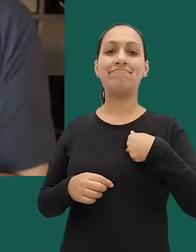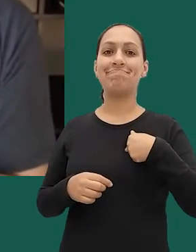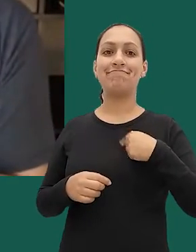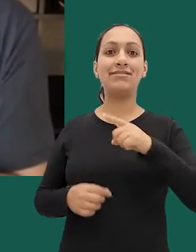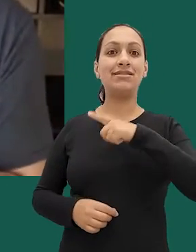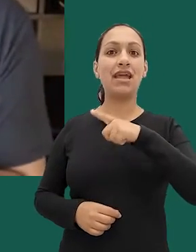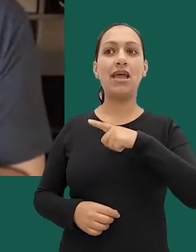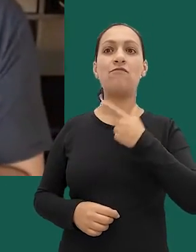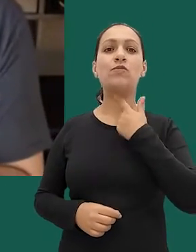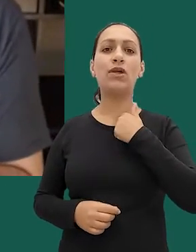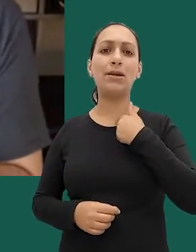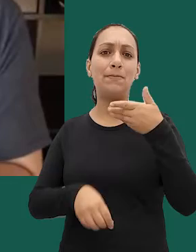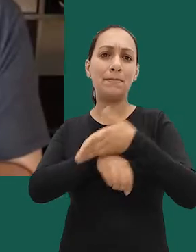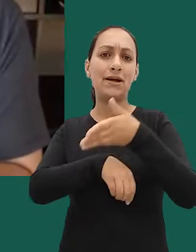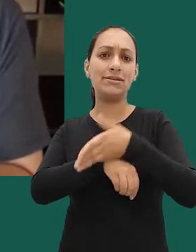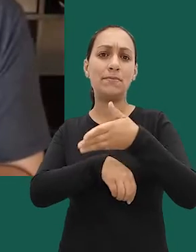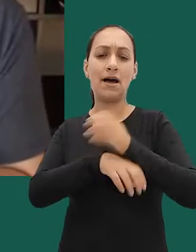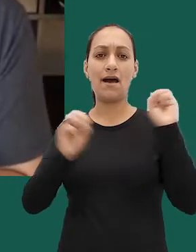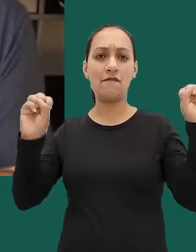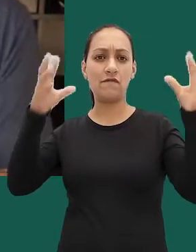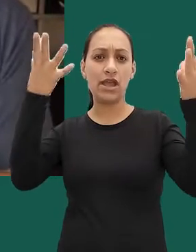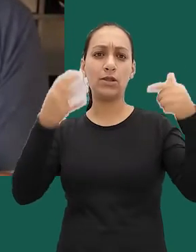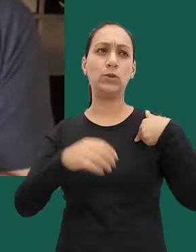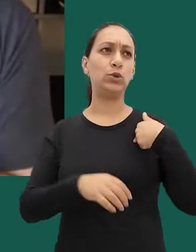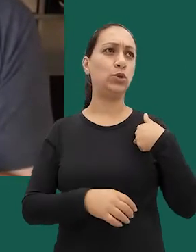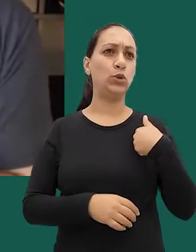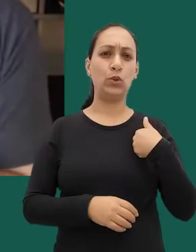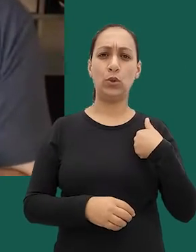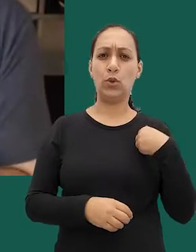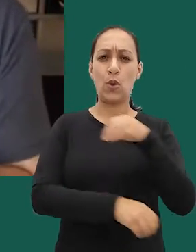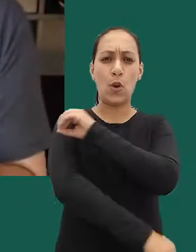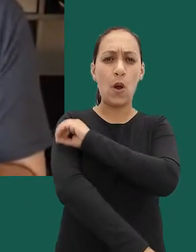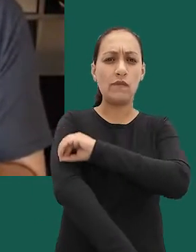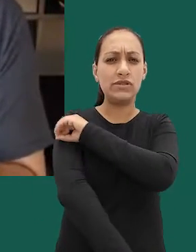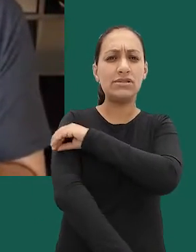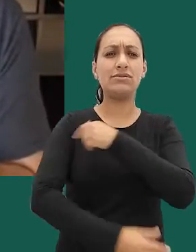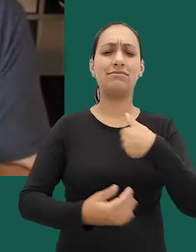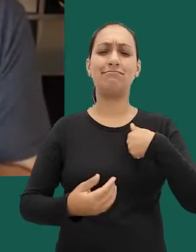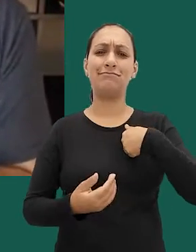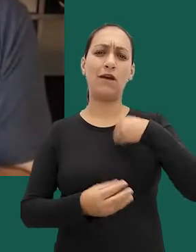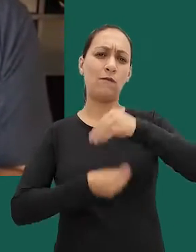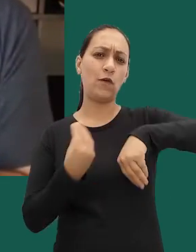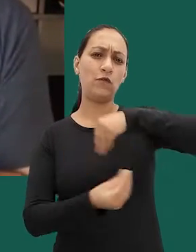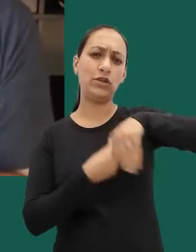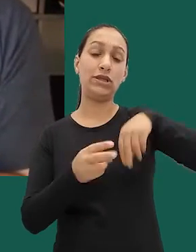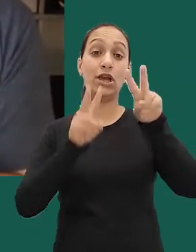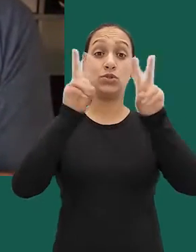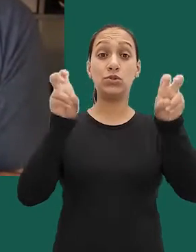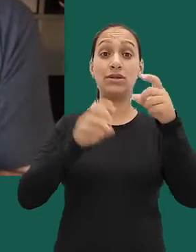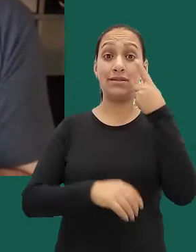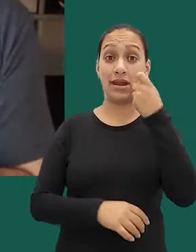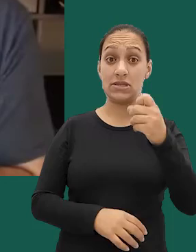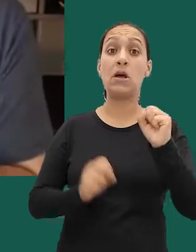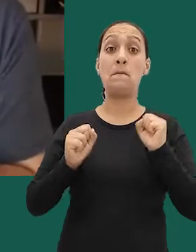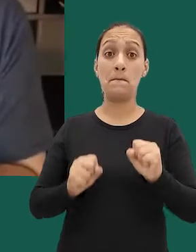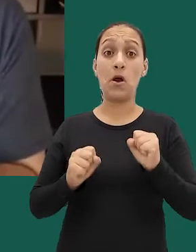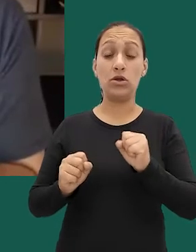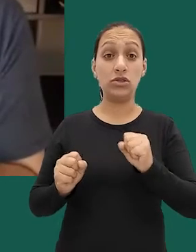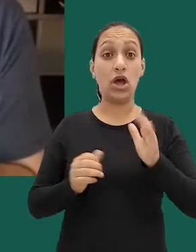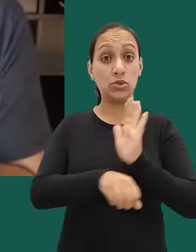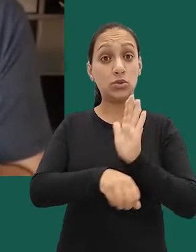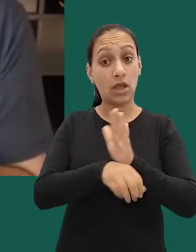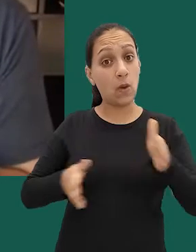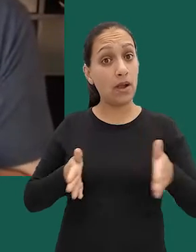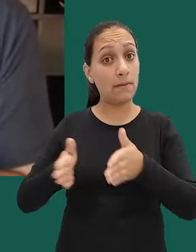eventos, participar de meetup, de workshop, enfim, estar envolvido nos assuntos que te interessam, que podem te levar a algum lugar, conhecer pessoas